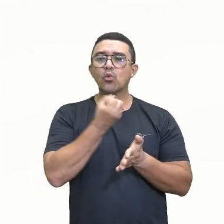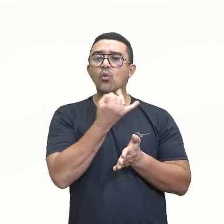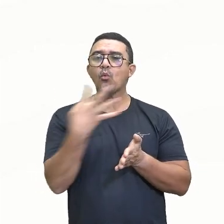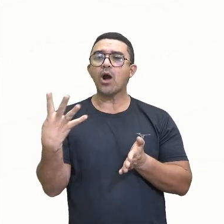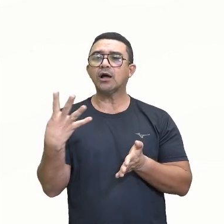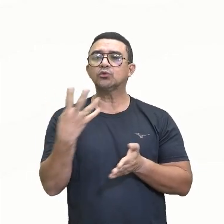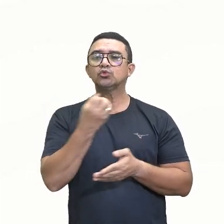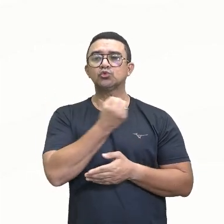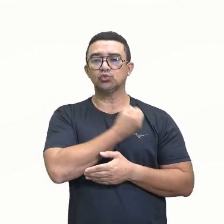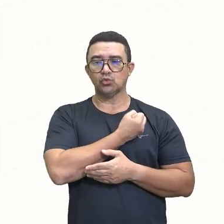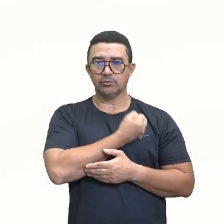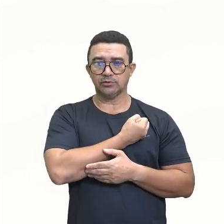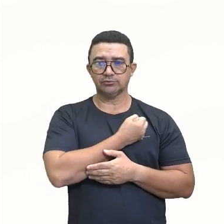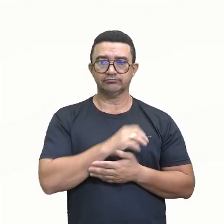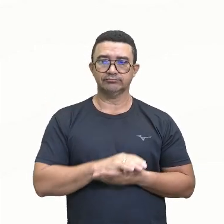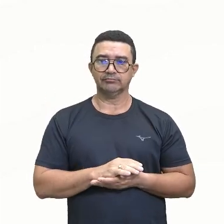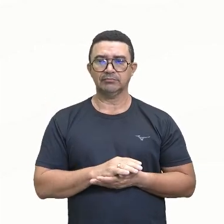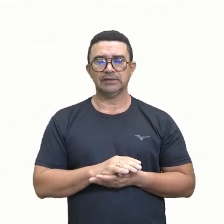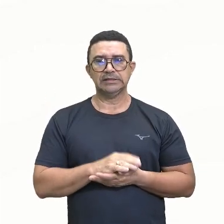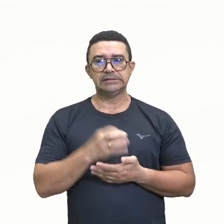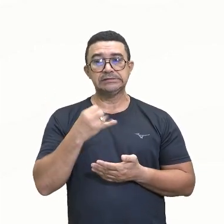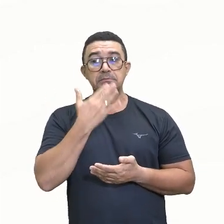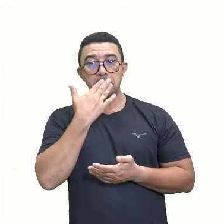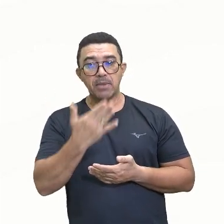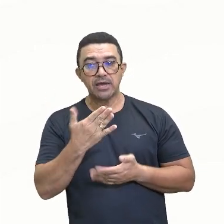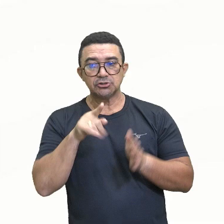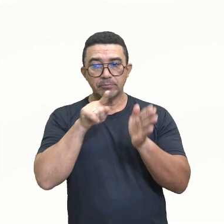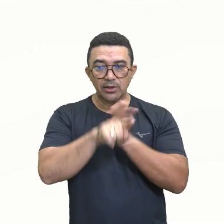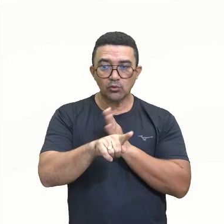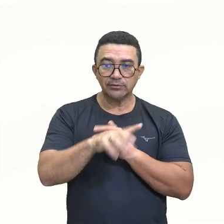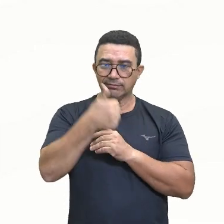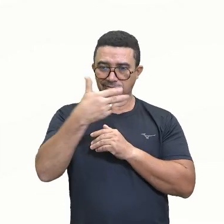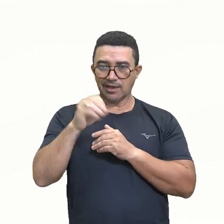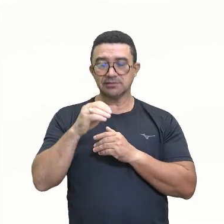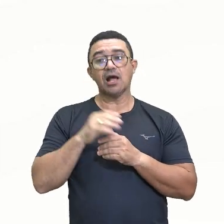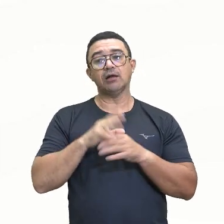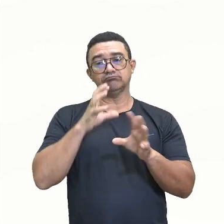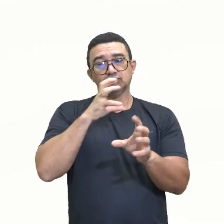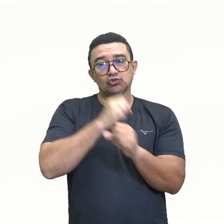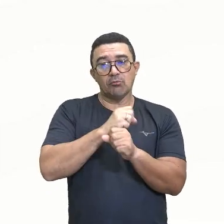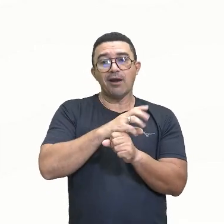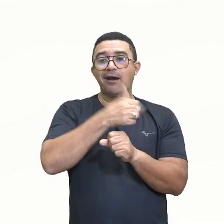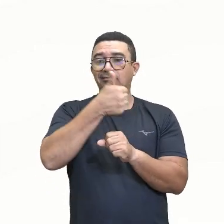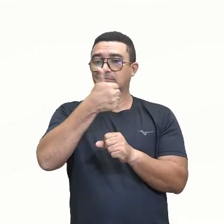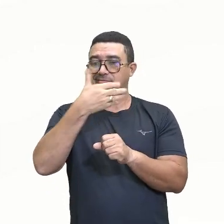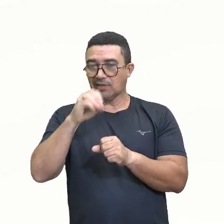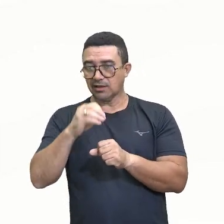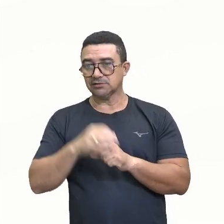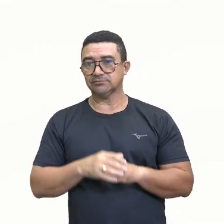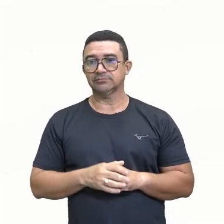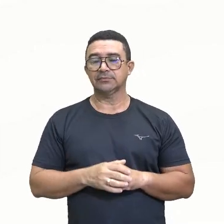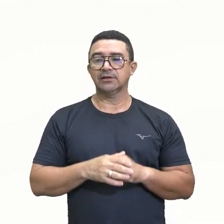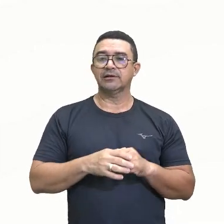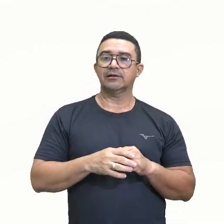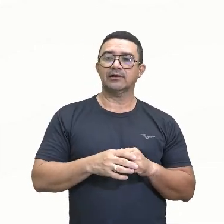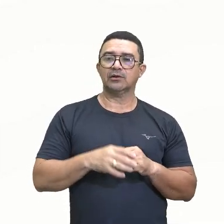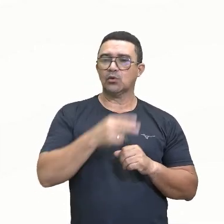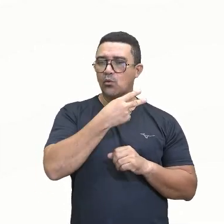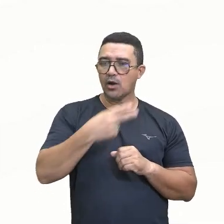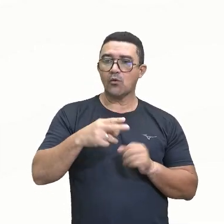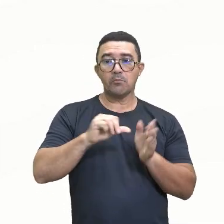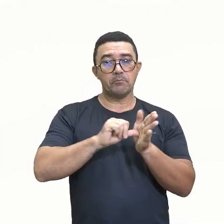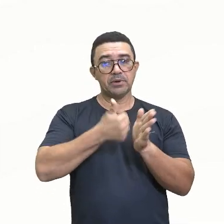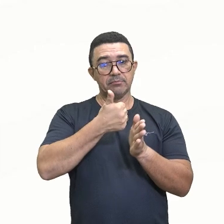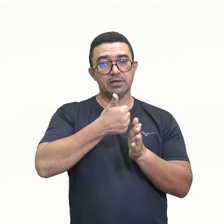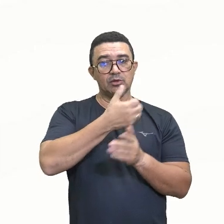termos. Se pede lá 10 termos, então você vai fazer a soma de 10 termos. É igual ao primeiro termo, vezes a